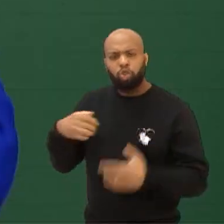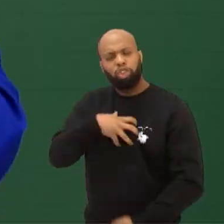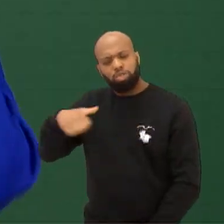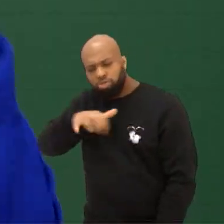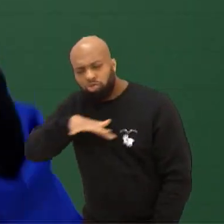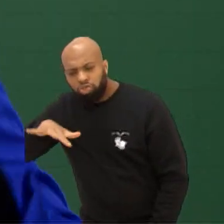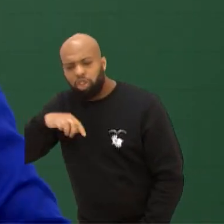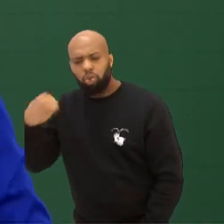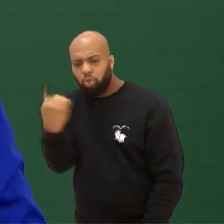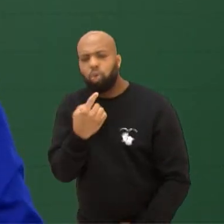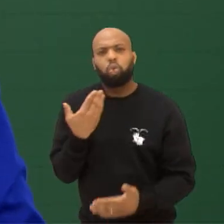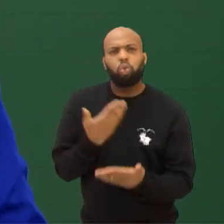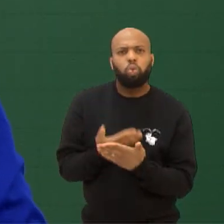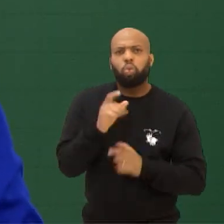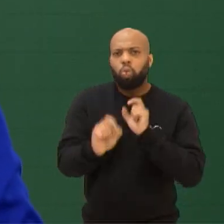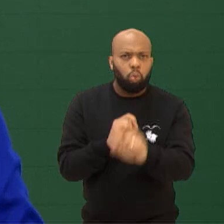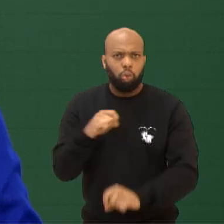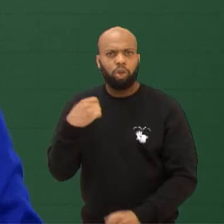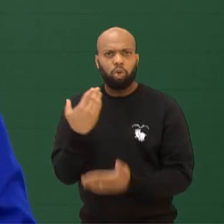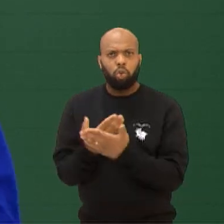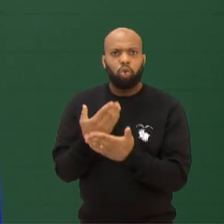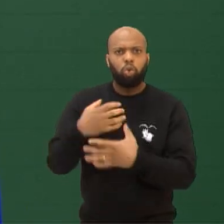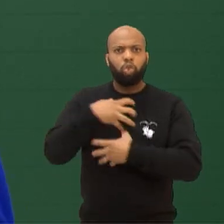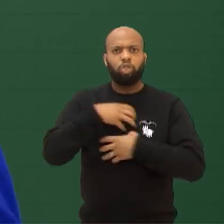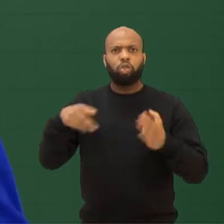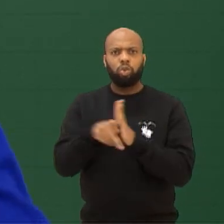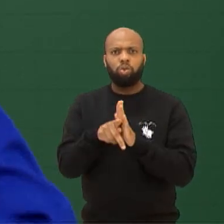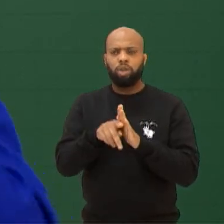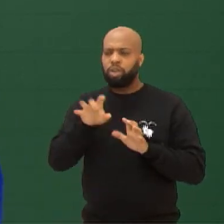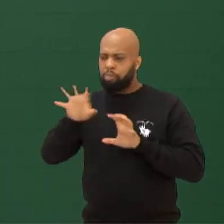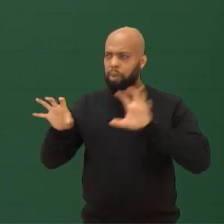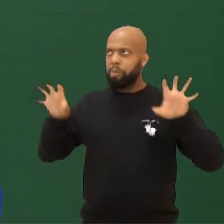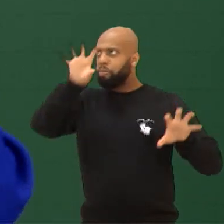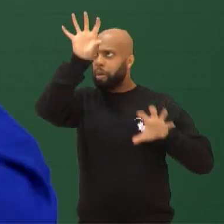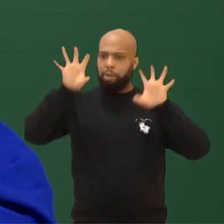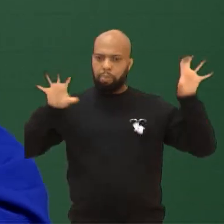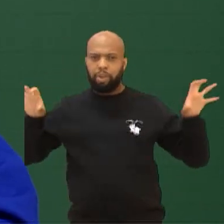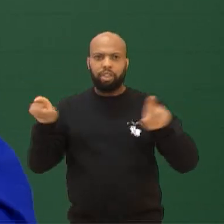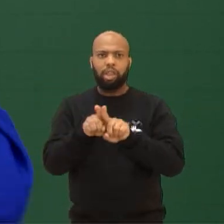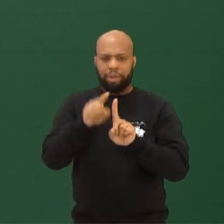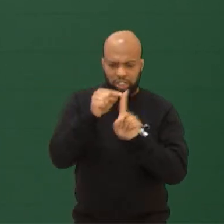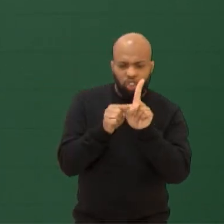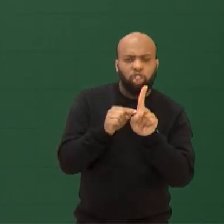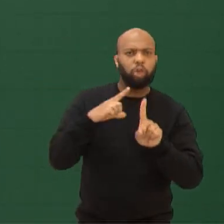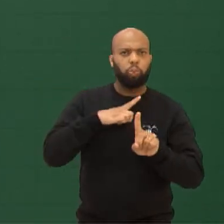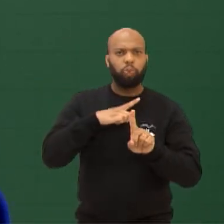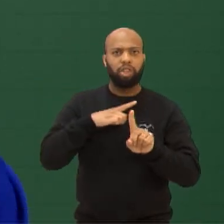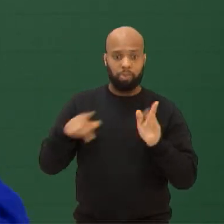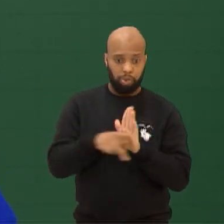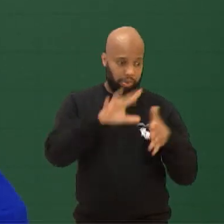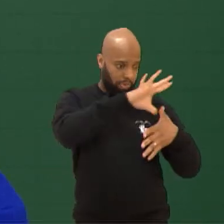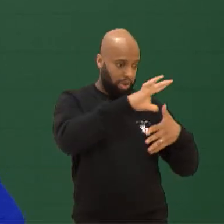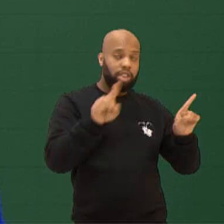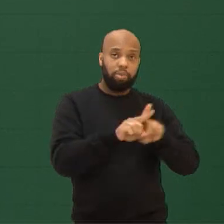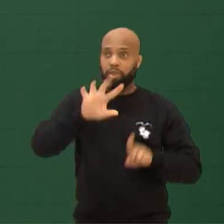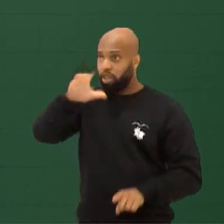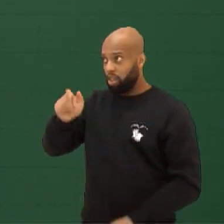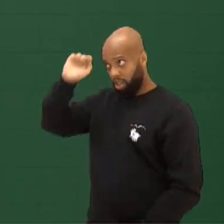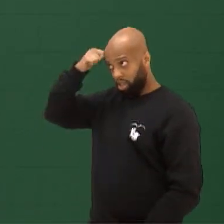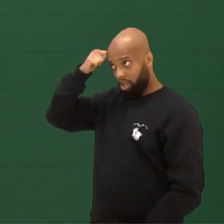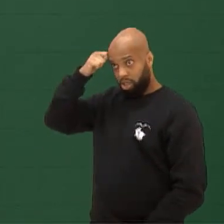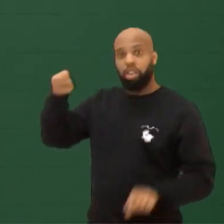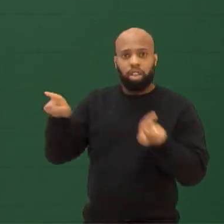nós fizemos um dimensionamento da regionalização, conceito e tipologia, tanto da América quanto da